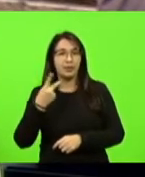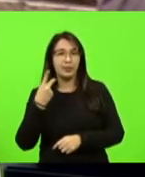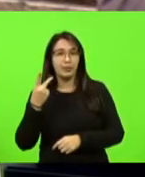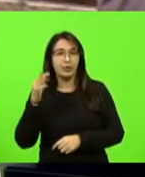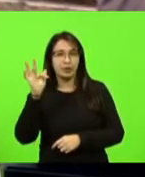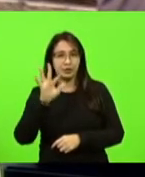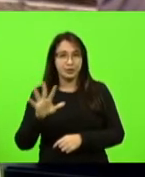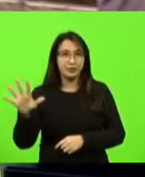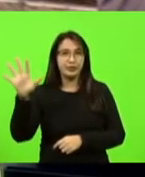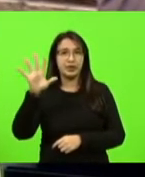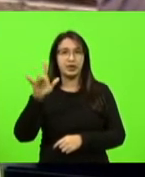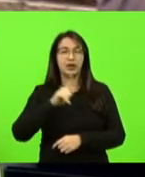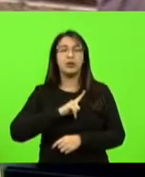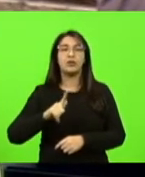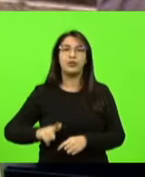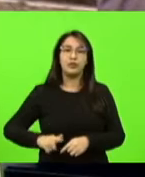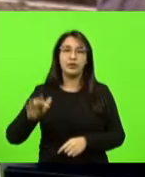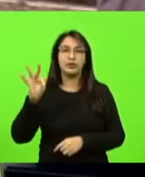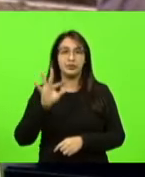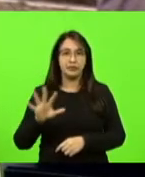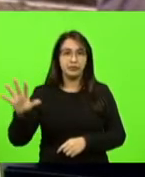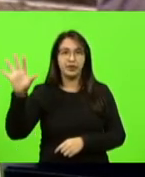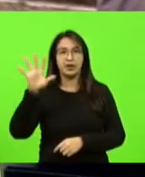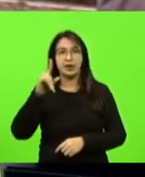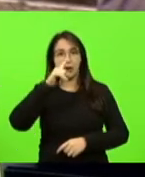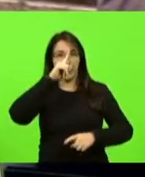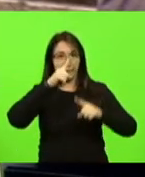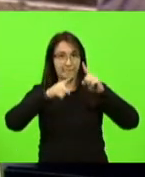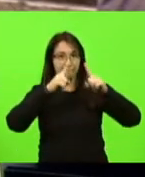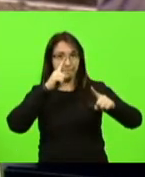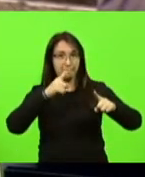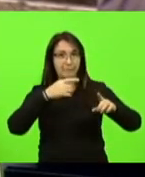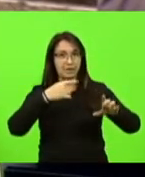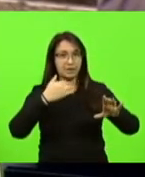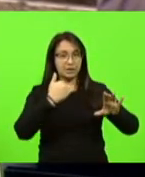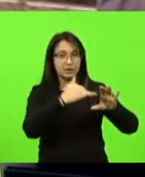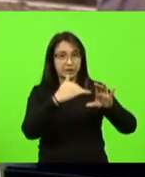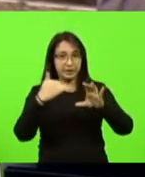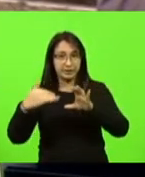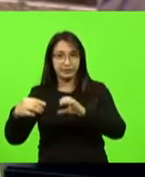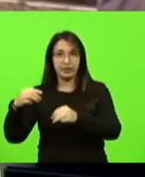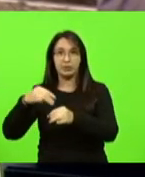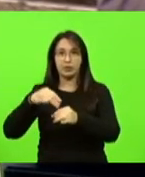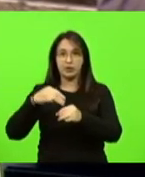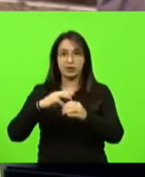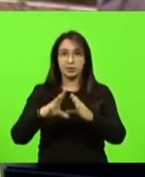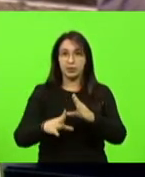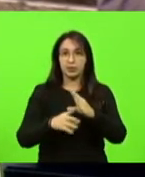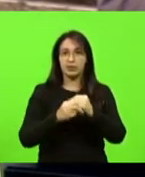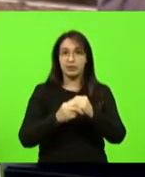o governo federal, manda as emendas para os municípios, sem convênio.